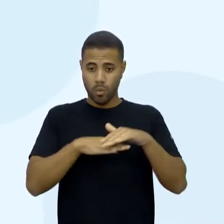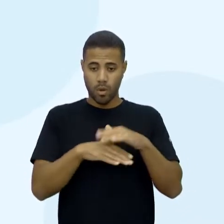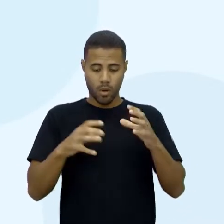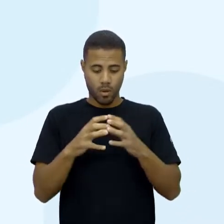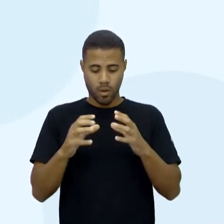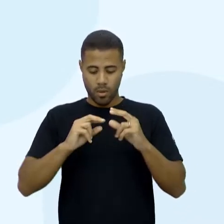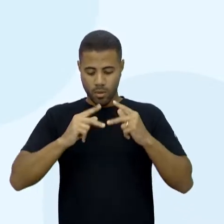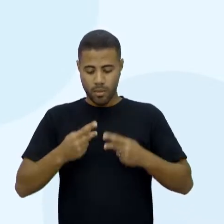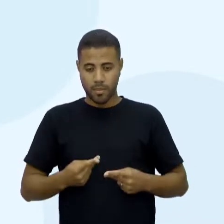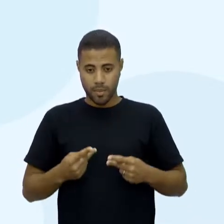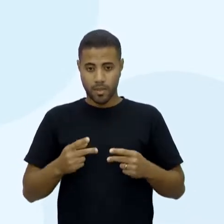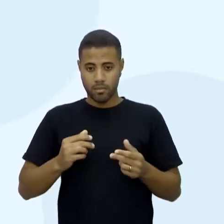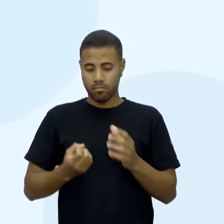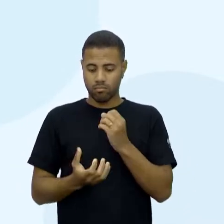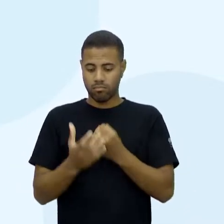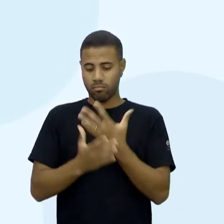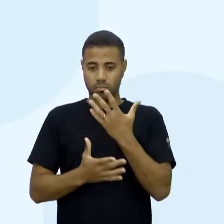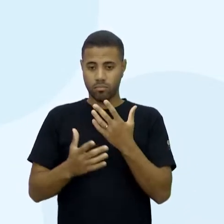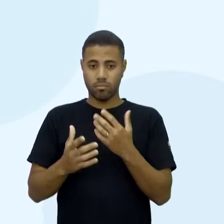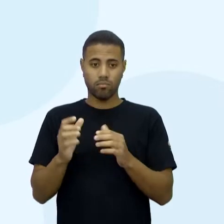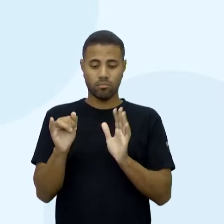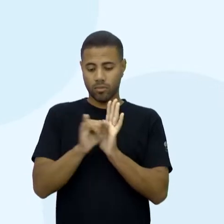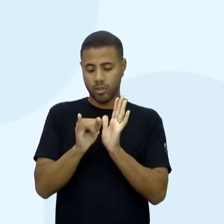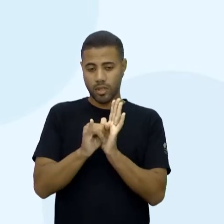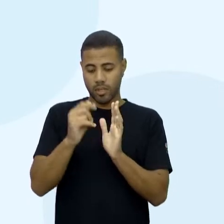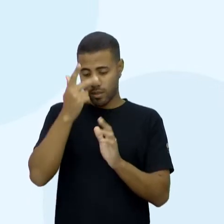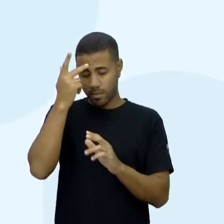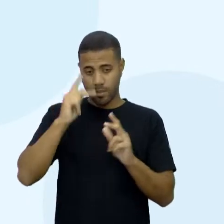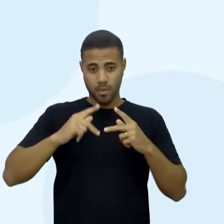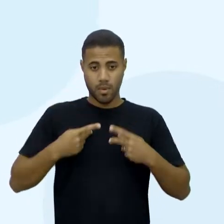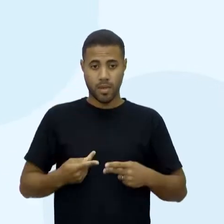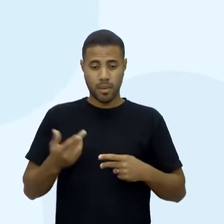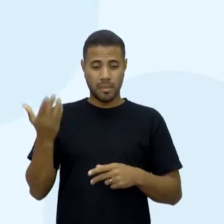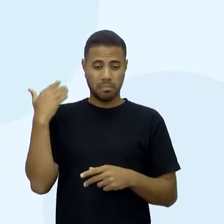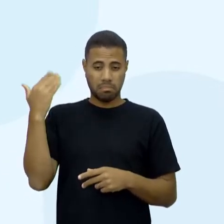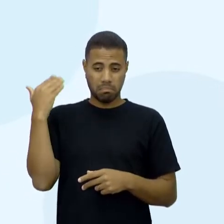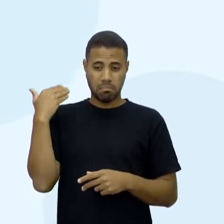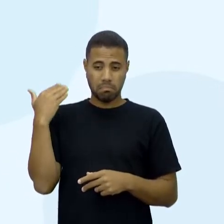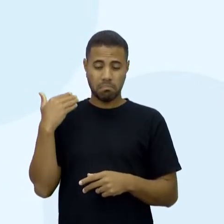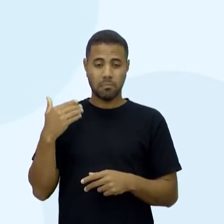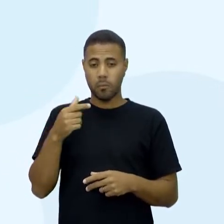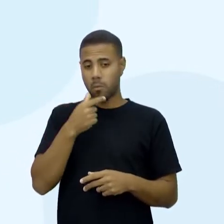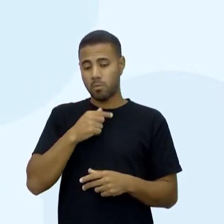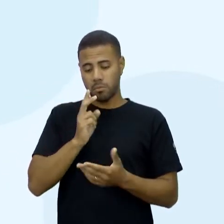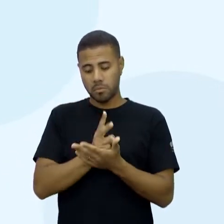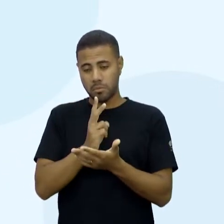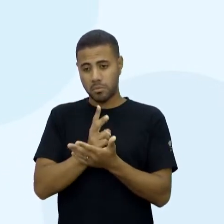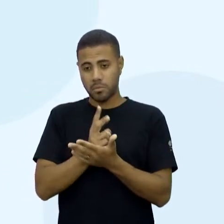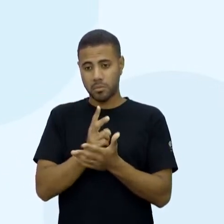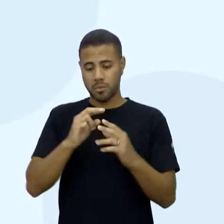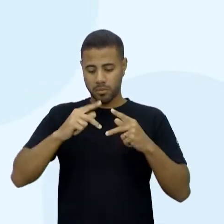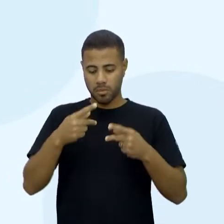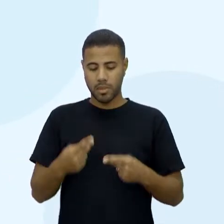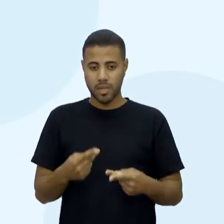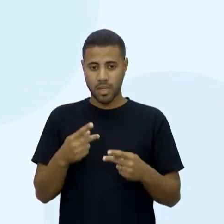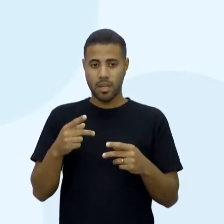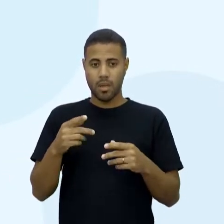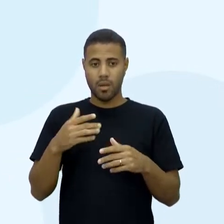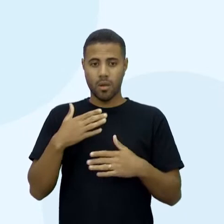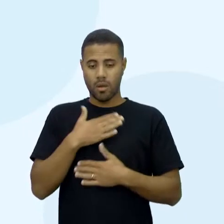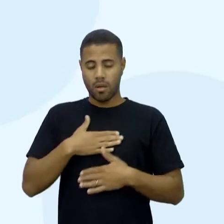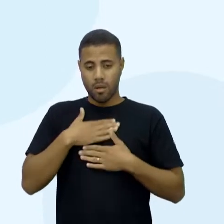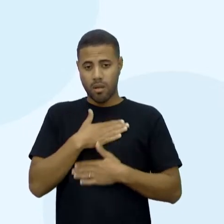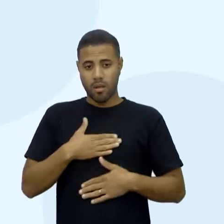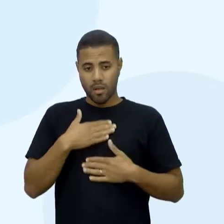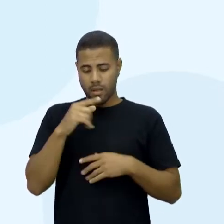com a própria humanidade. Desde a antiguidade mais remota aí, o homem, por infinitas razões,